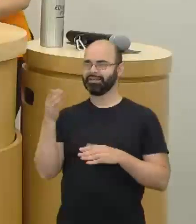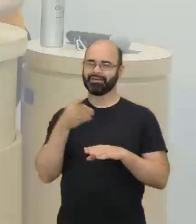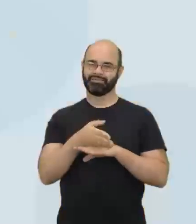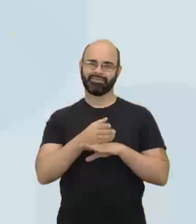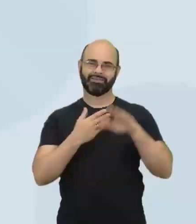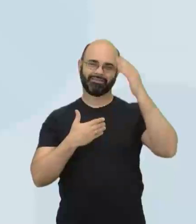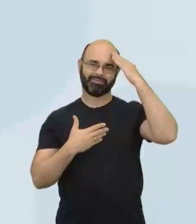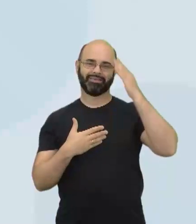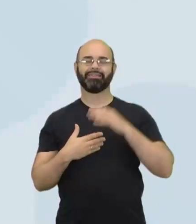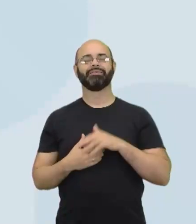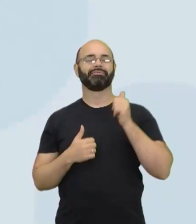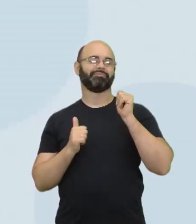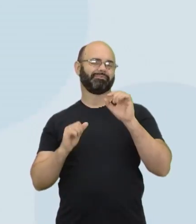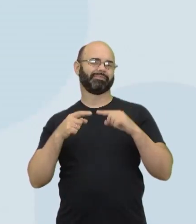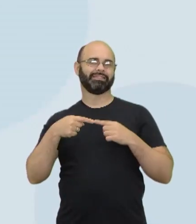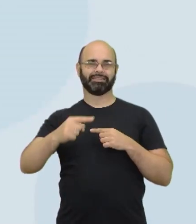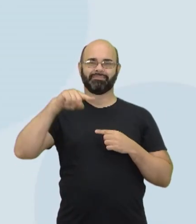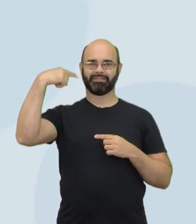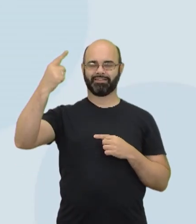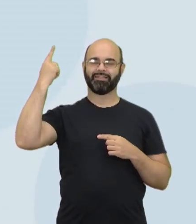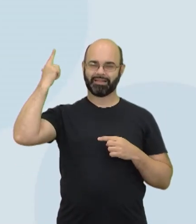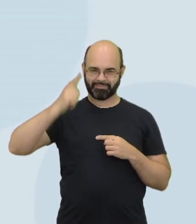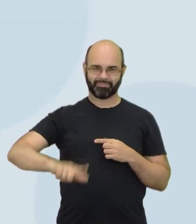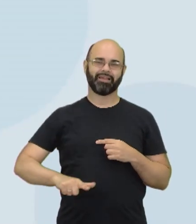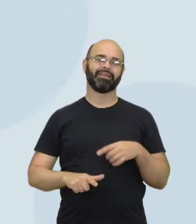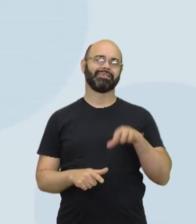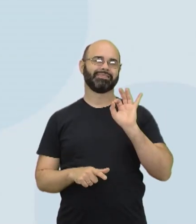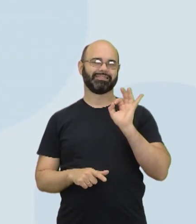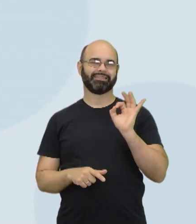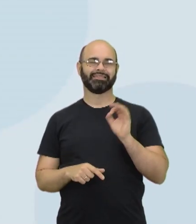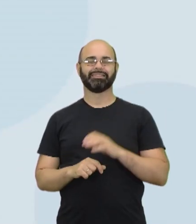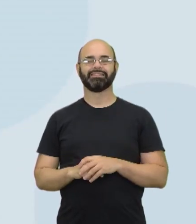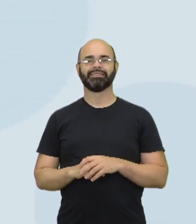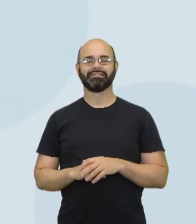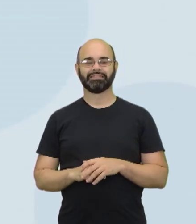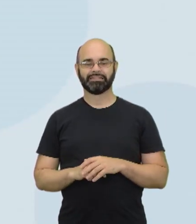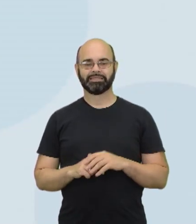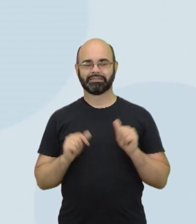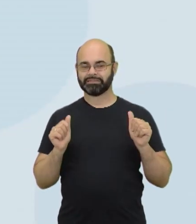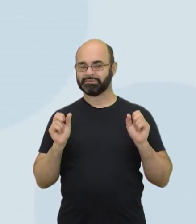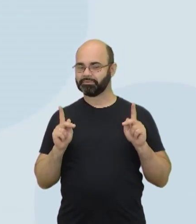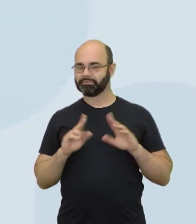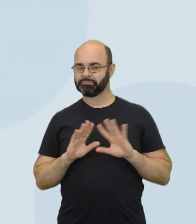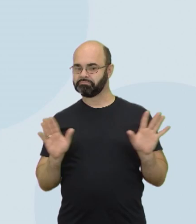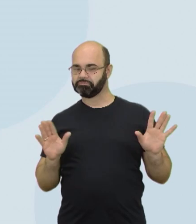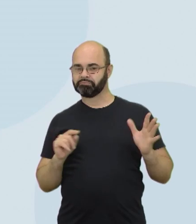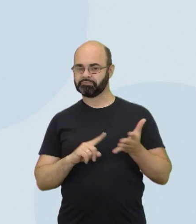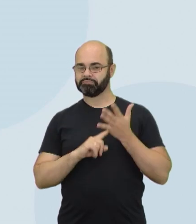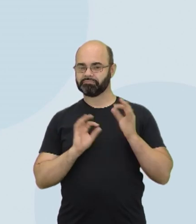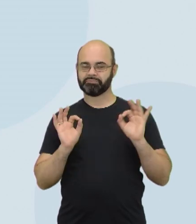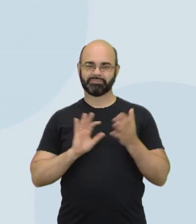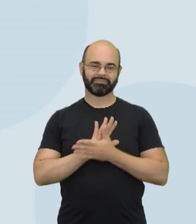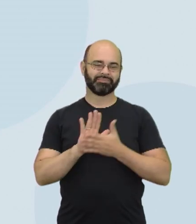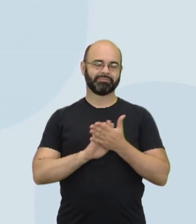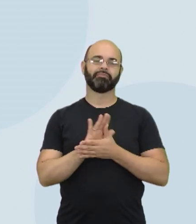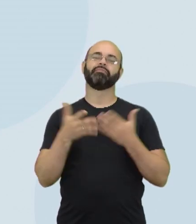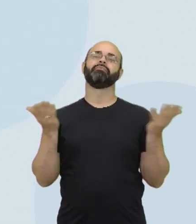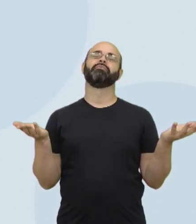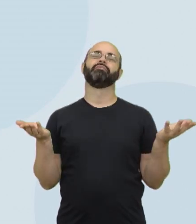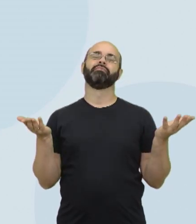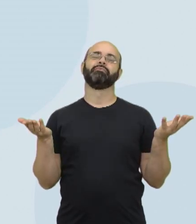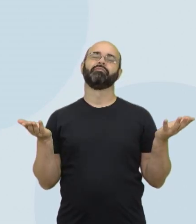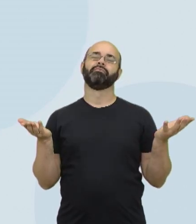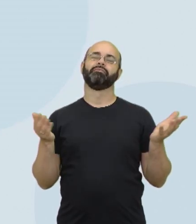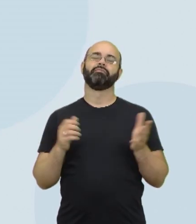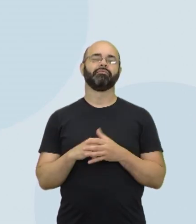aula. Isso aí, semana que vem tem mais, né? Luiz A gente Fernando tá aí? Não, tá não. Ô, Luiz Fernando. Não apareceu. Pisou na bola, hein? Só Não foi veio em hoje.